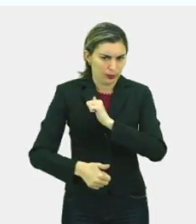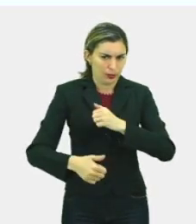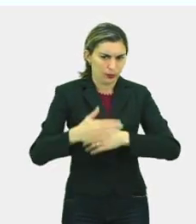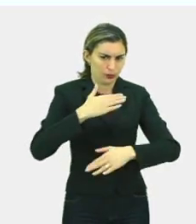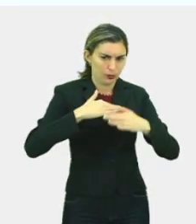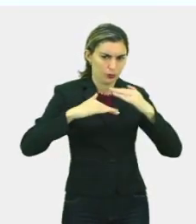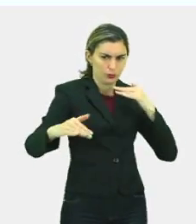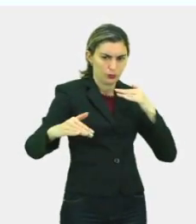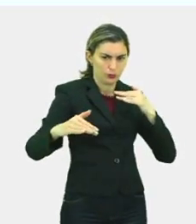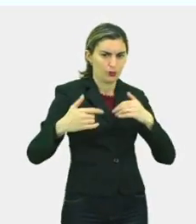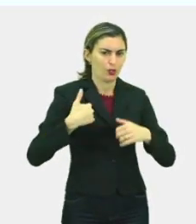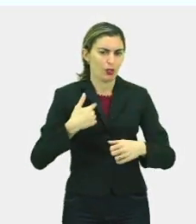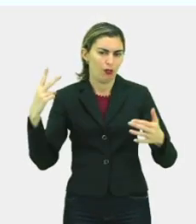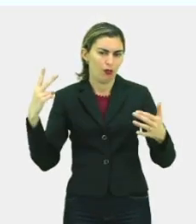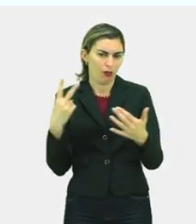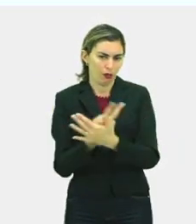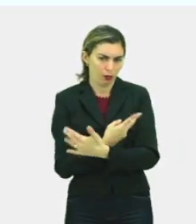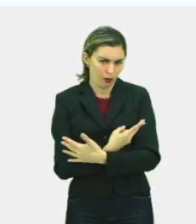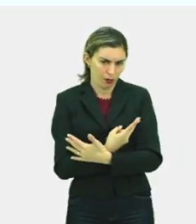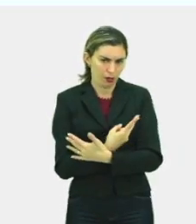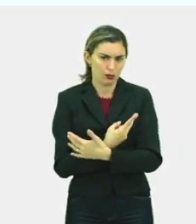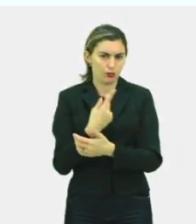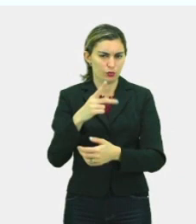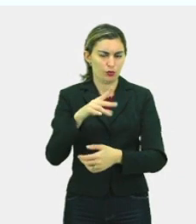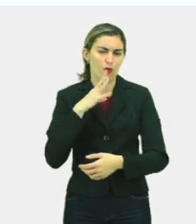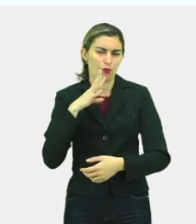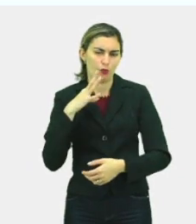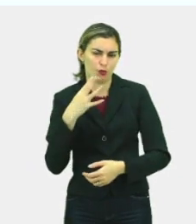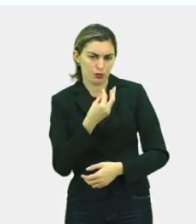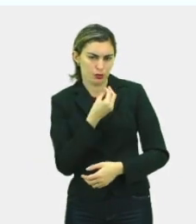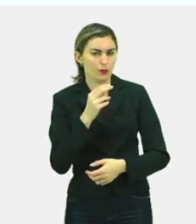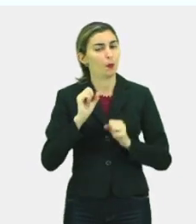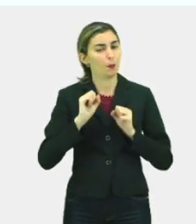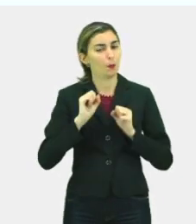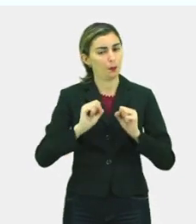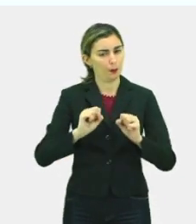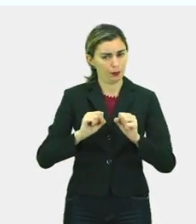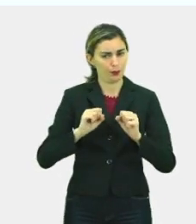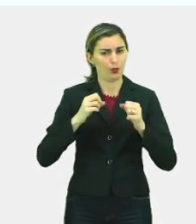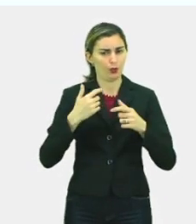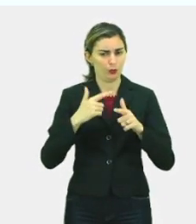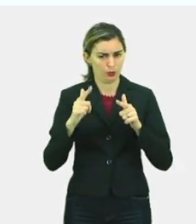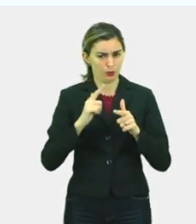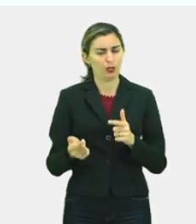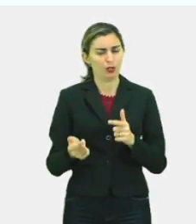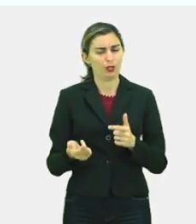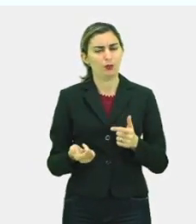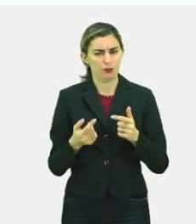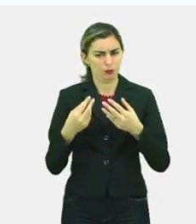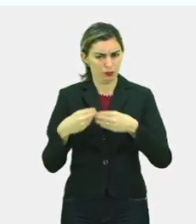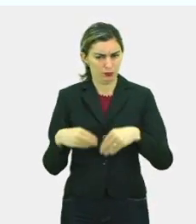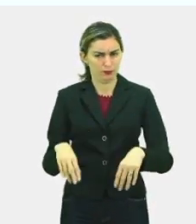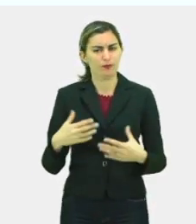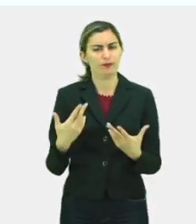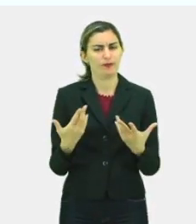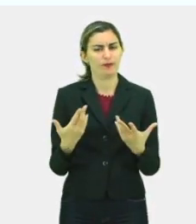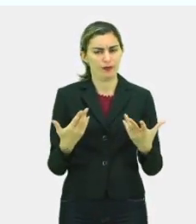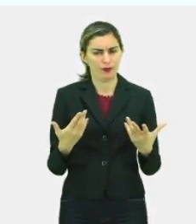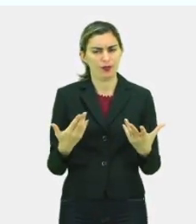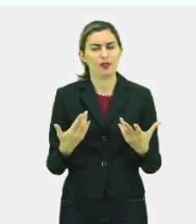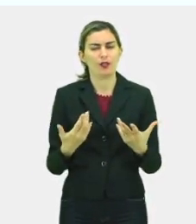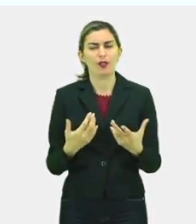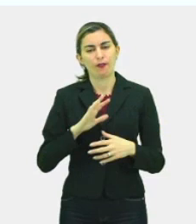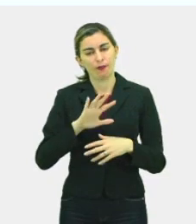arte marcial, quando ele utiliza de forma equivocada o seu conhecimento, isso pode ser considerado uma arma branca,